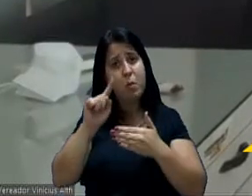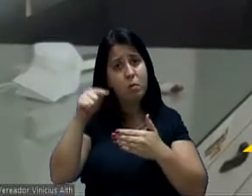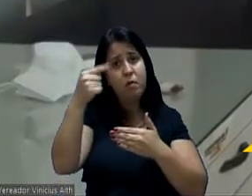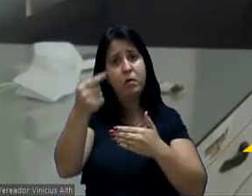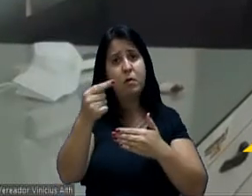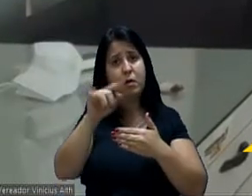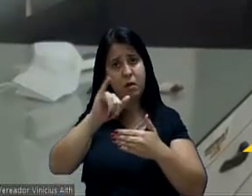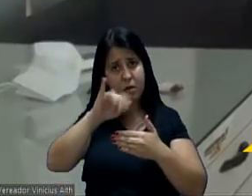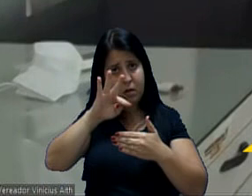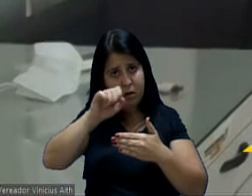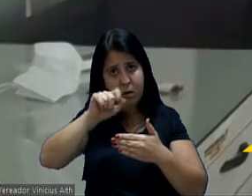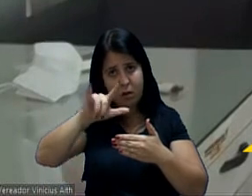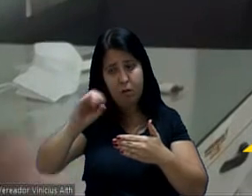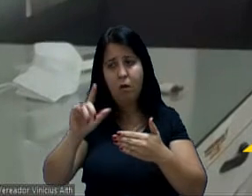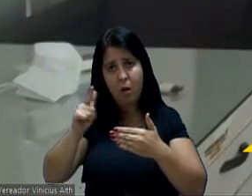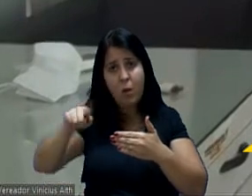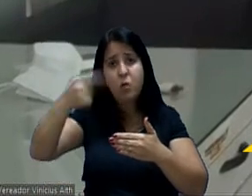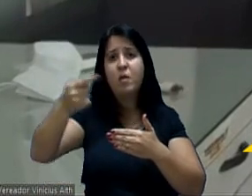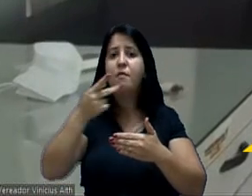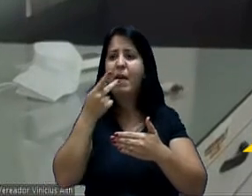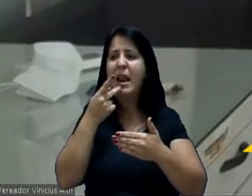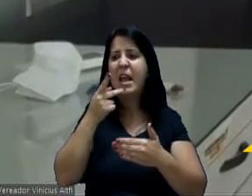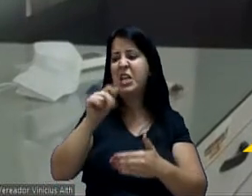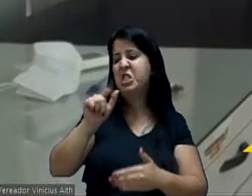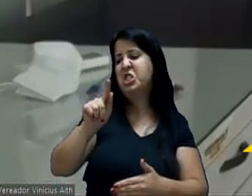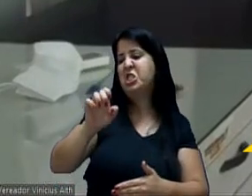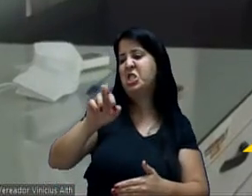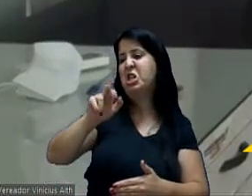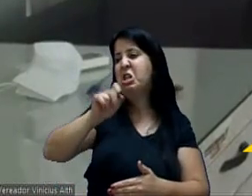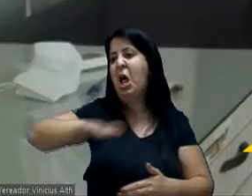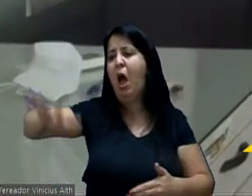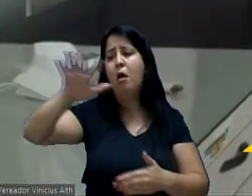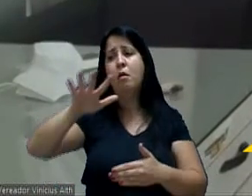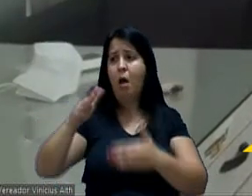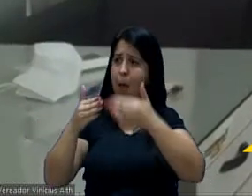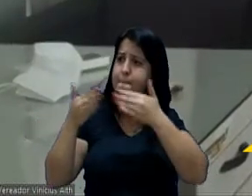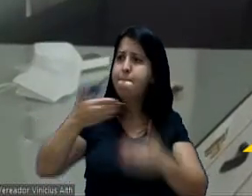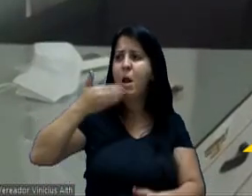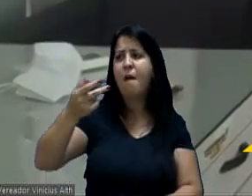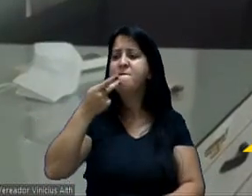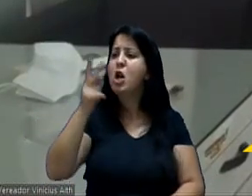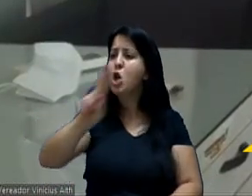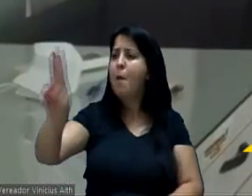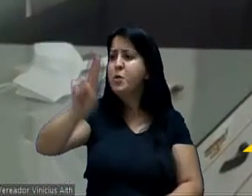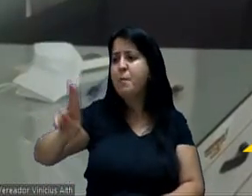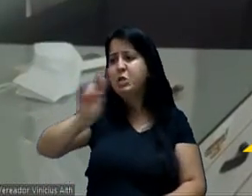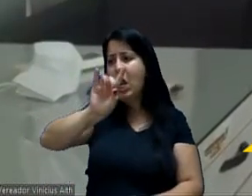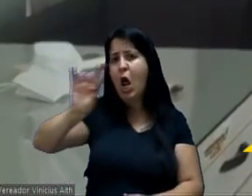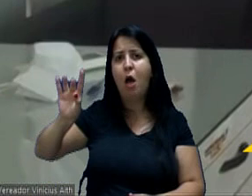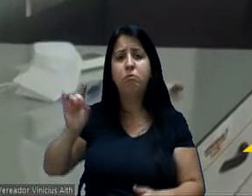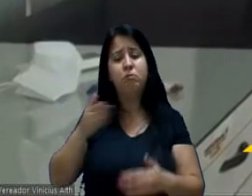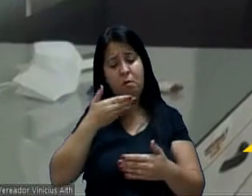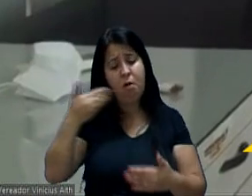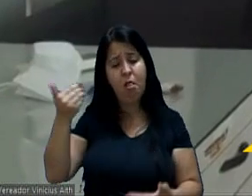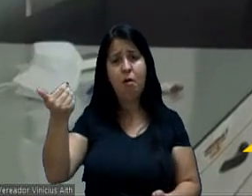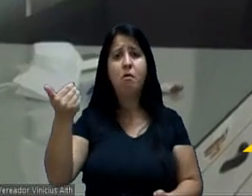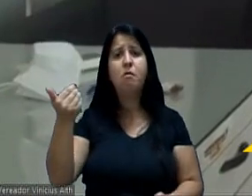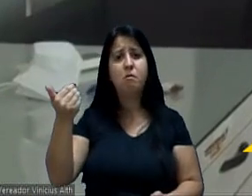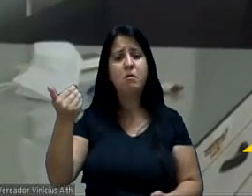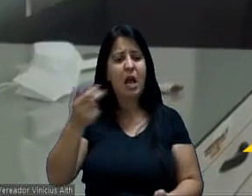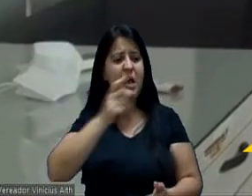for falar de forma generalizada, que dê nome aos bois. É preferível que dê nome aos bois do que fique falando, e aí todos os vereadores podem se sentir dessa